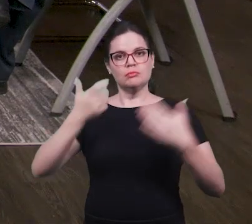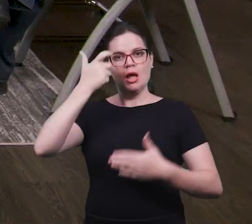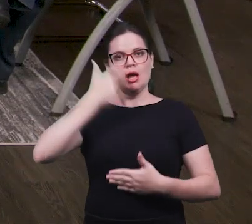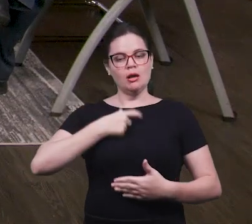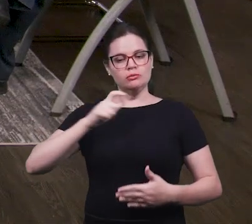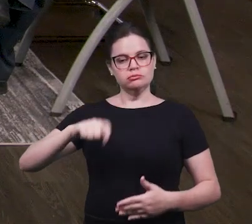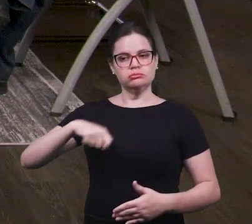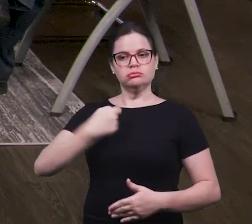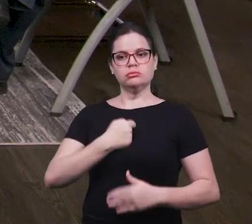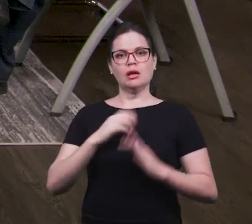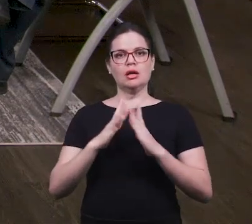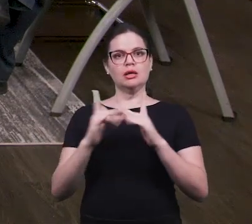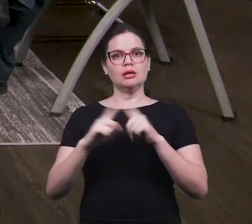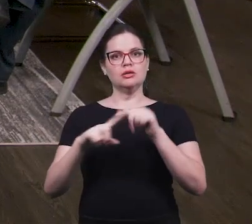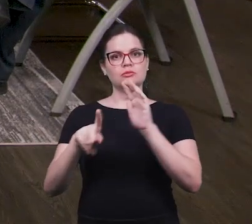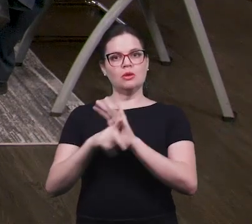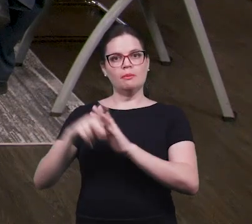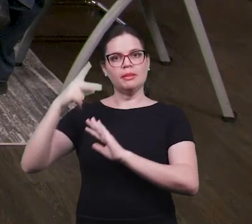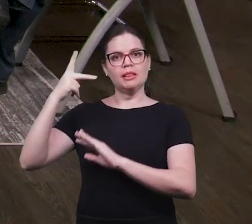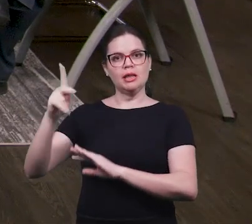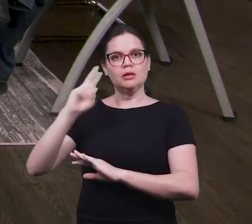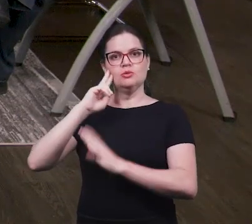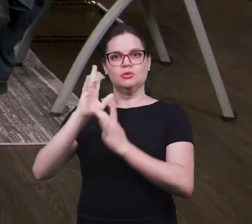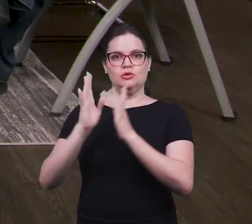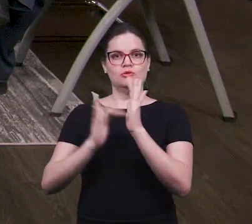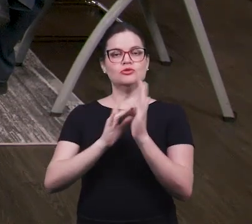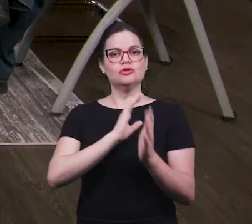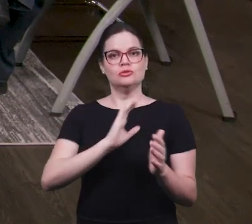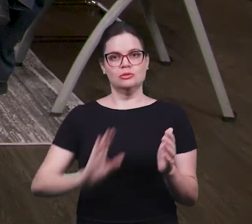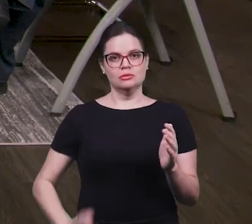através do amor que ela